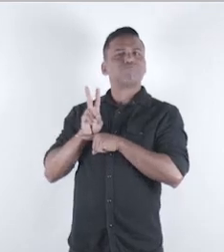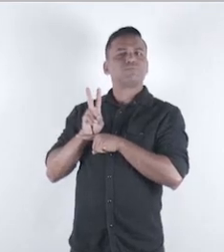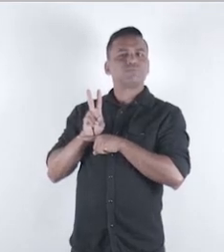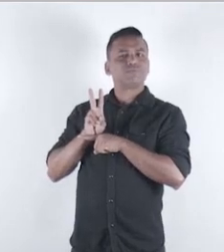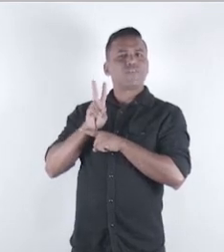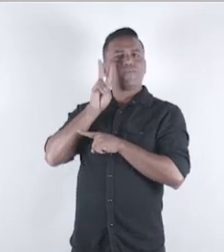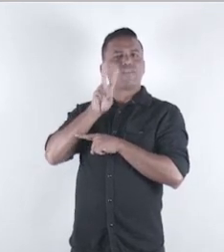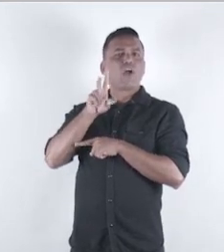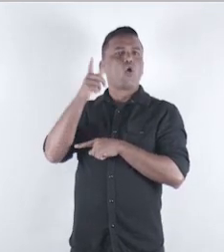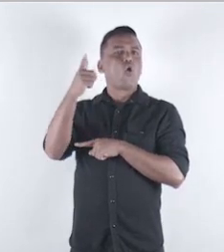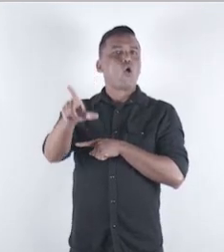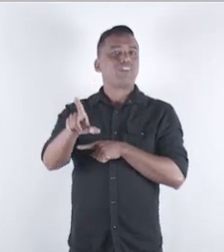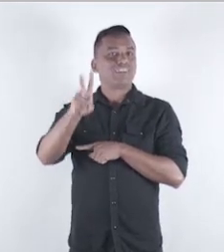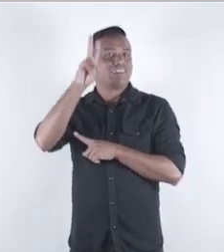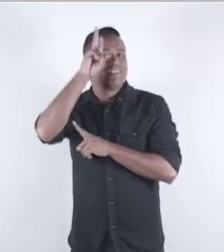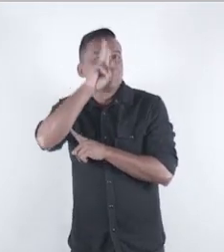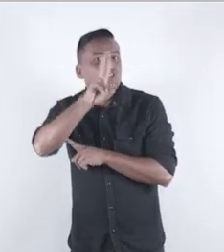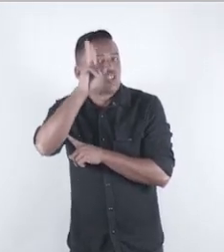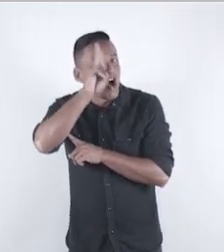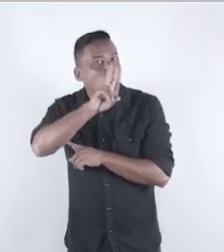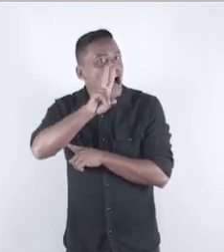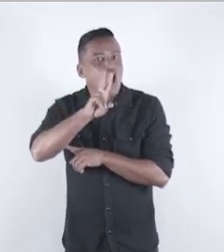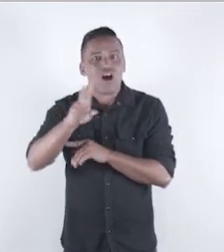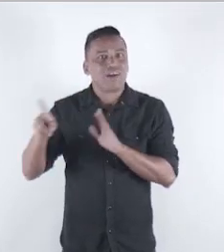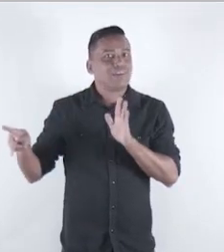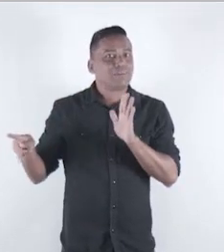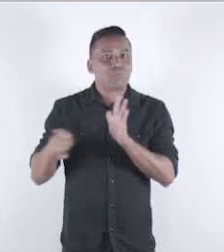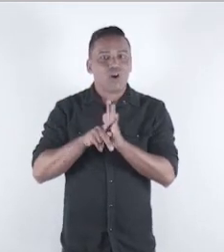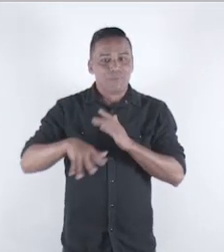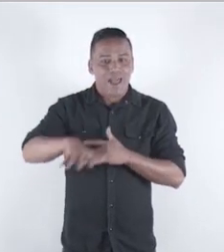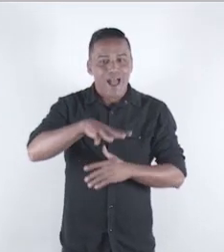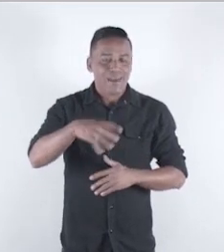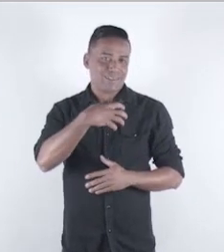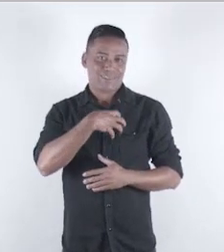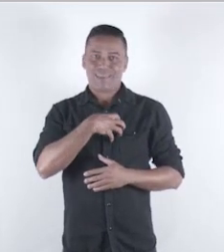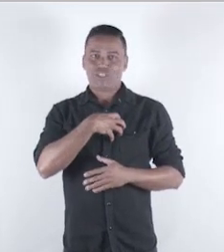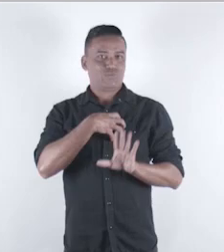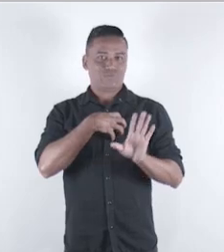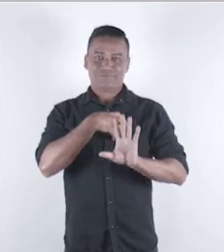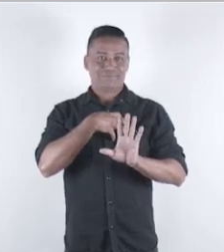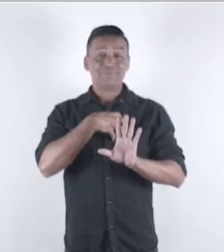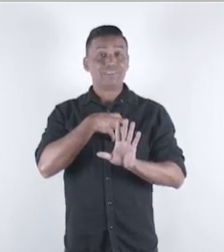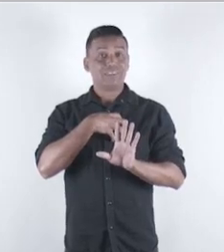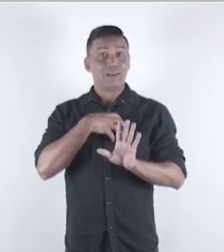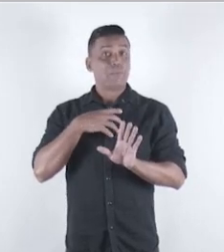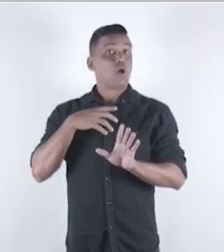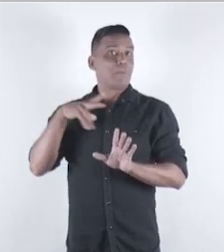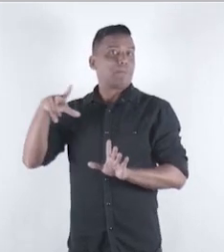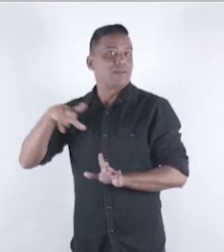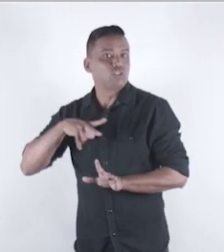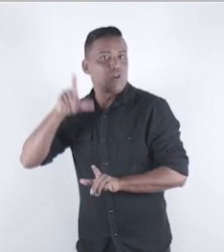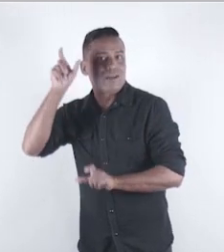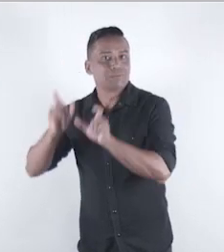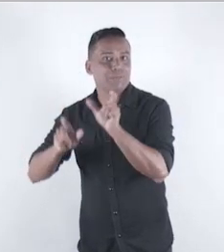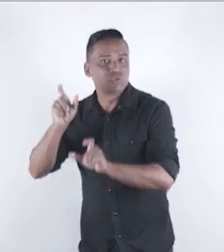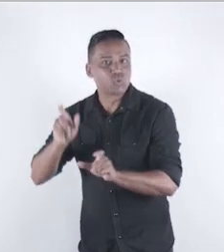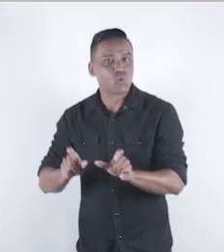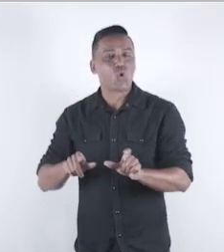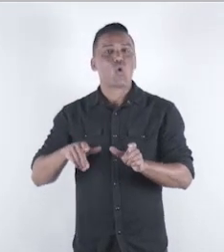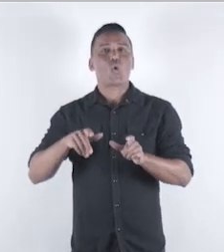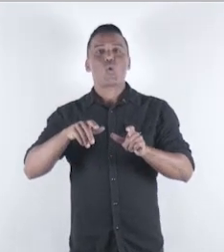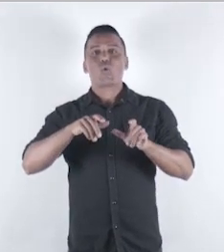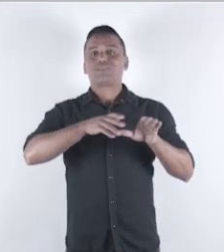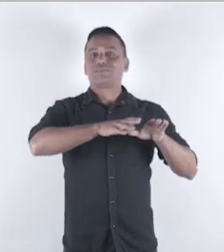outras coisas, outras histórias que não cabem no trabalho científico. histórias das pessoas do lugar, sobre